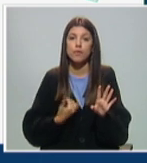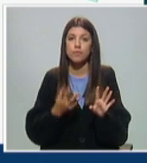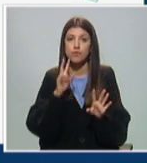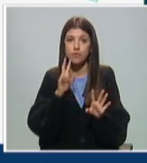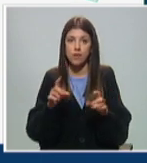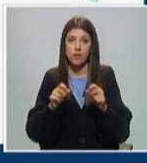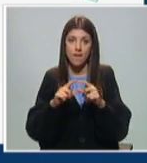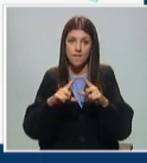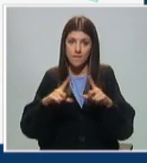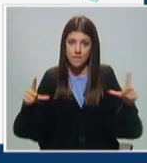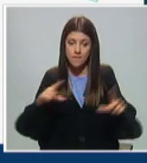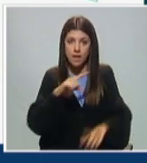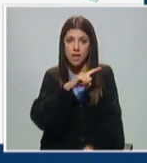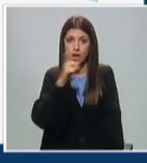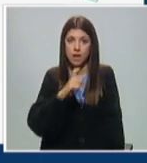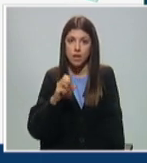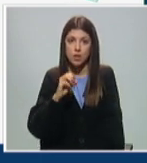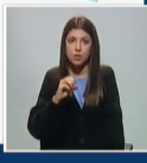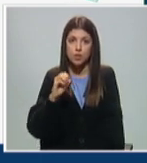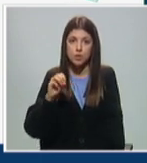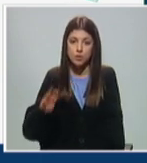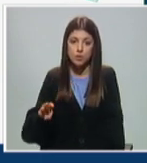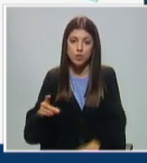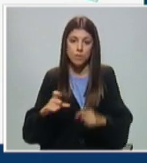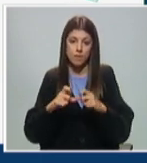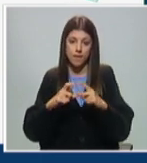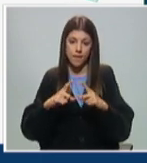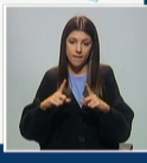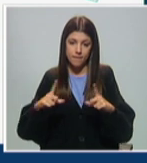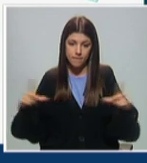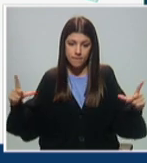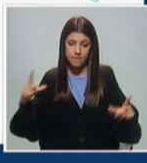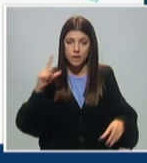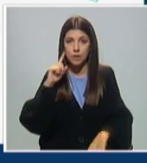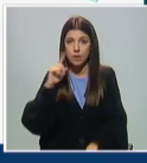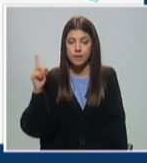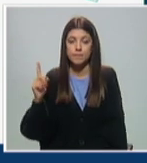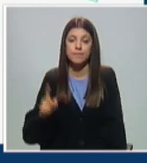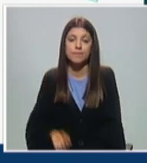zoom. Podemos fazê-lo no canto inferior direito.